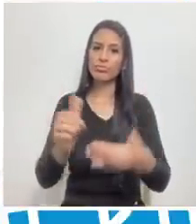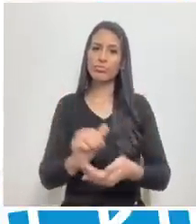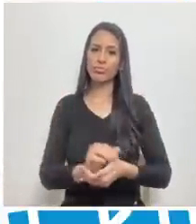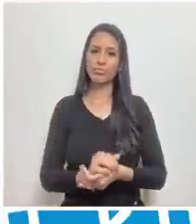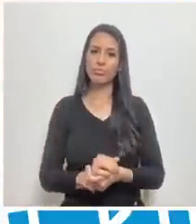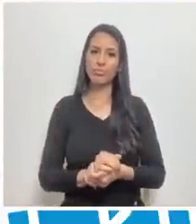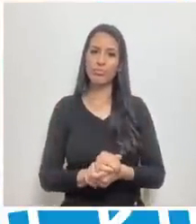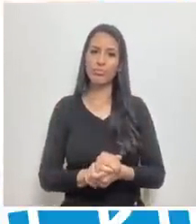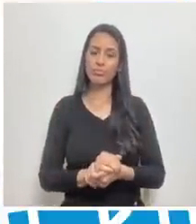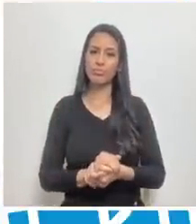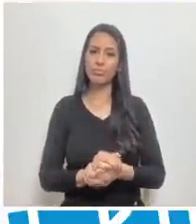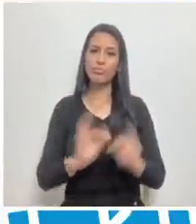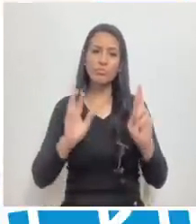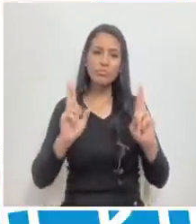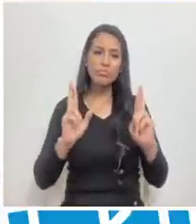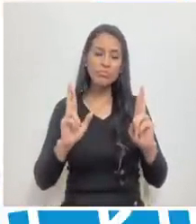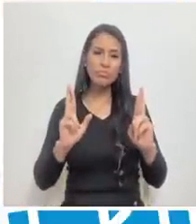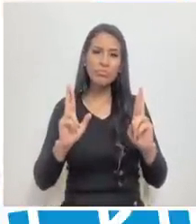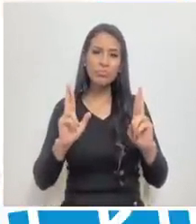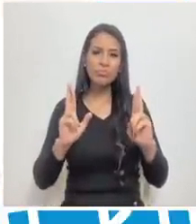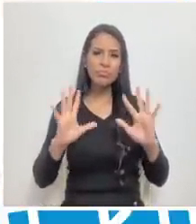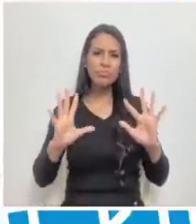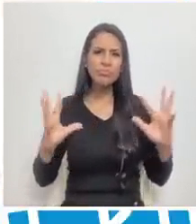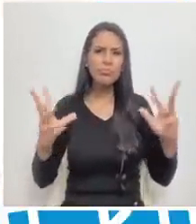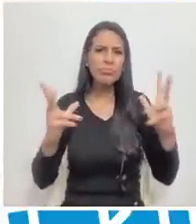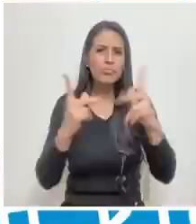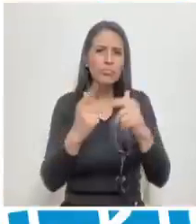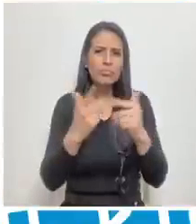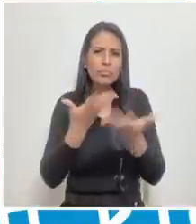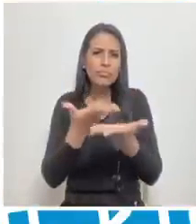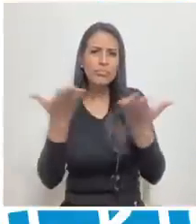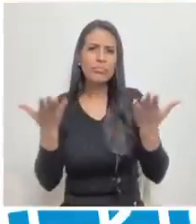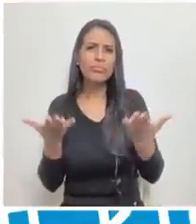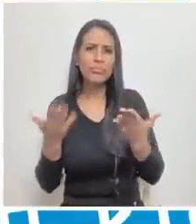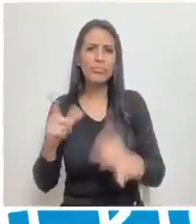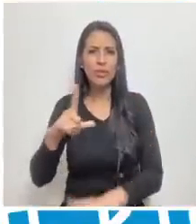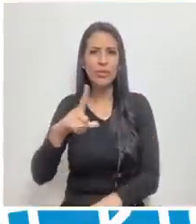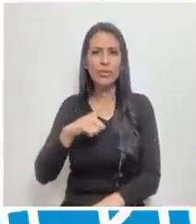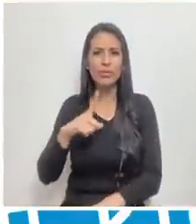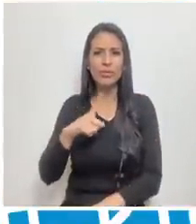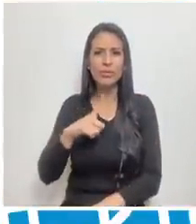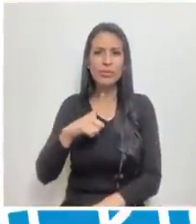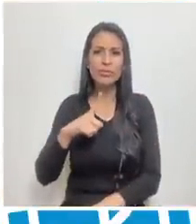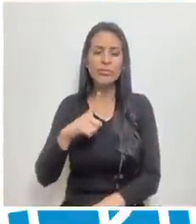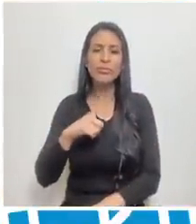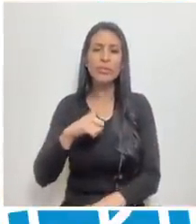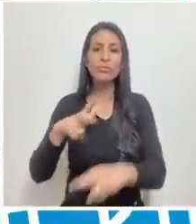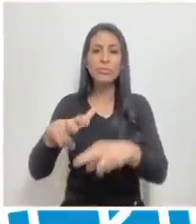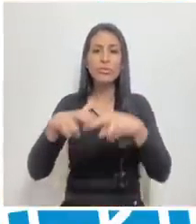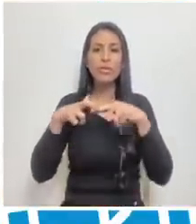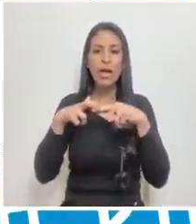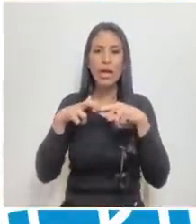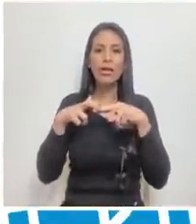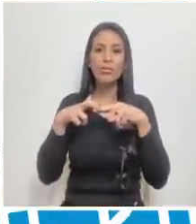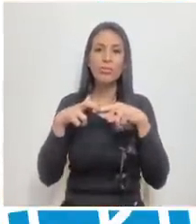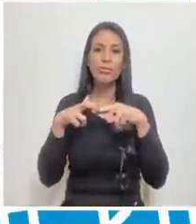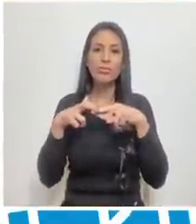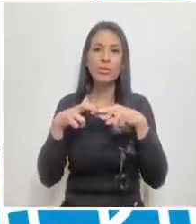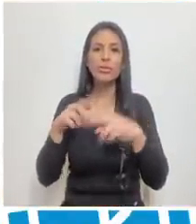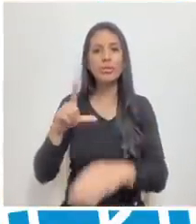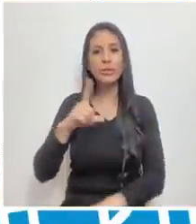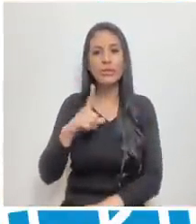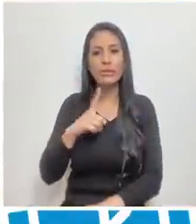todos vocês nos ajudem nesse processo de reafirmação, não só da importância